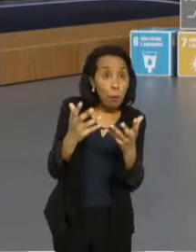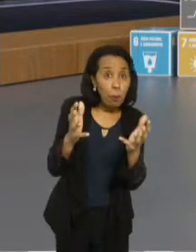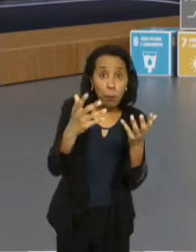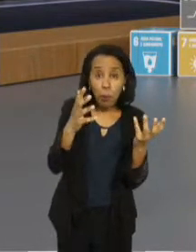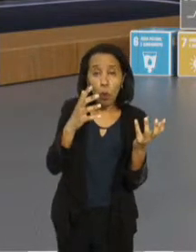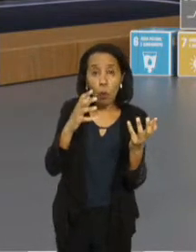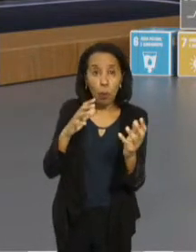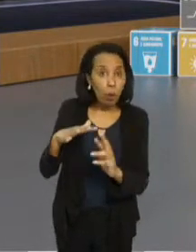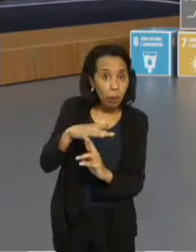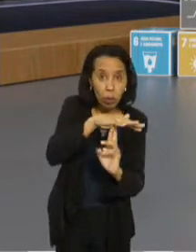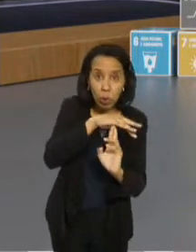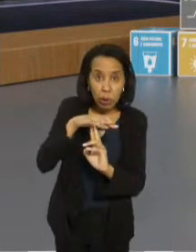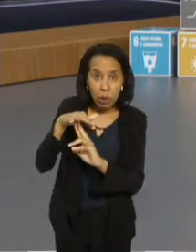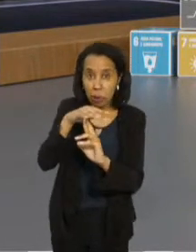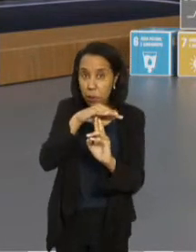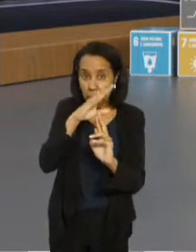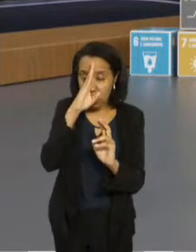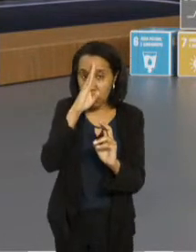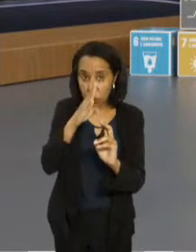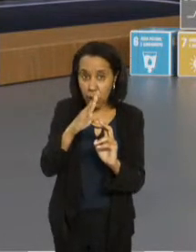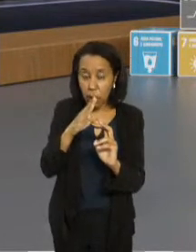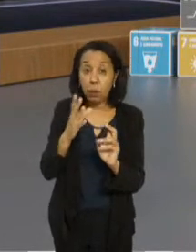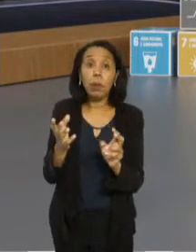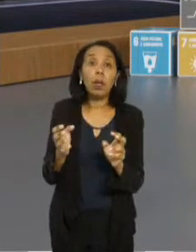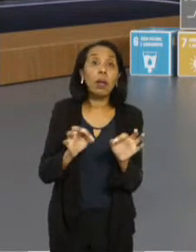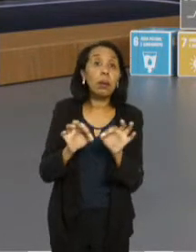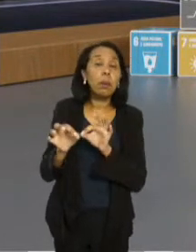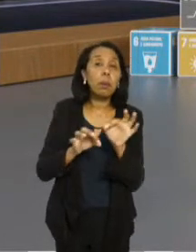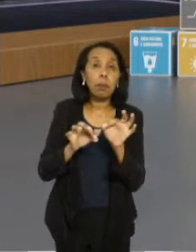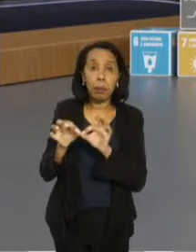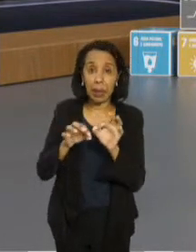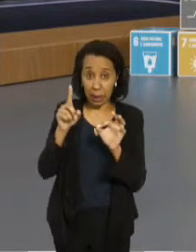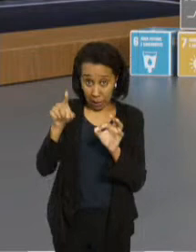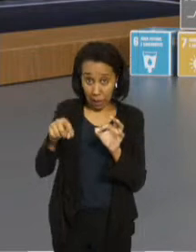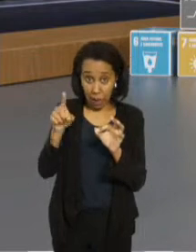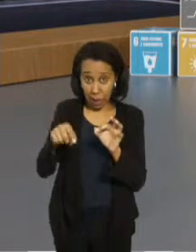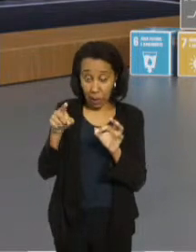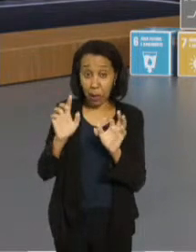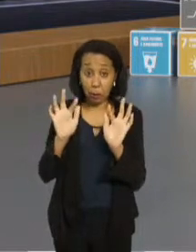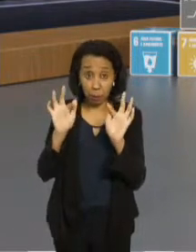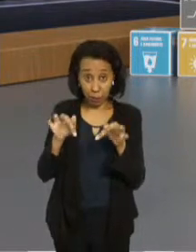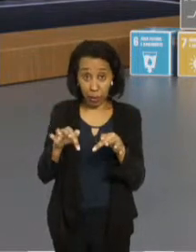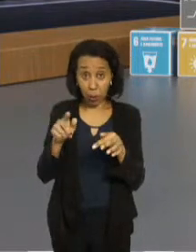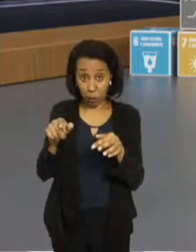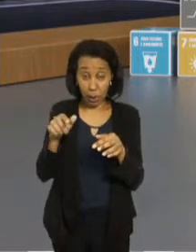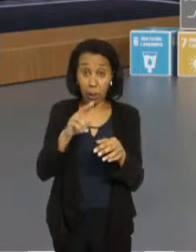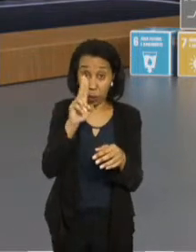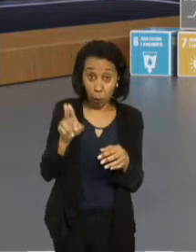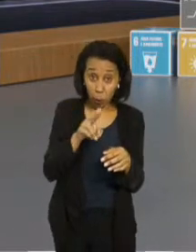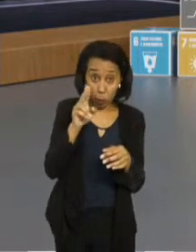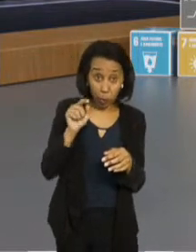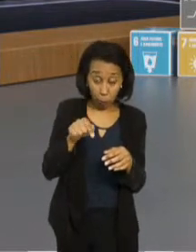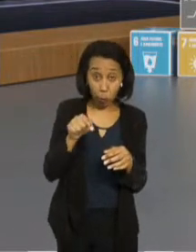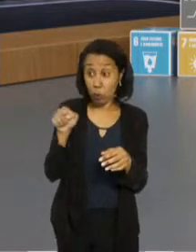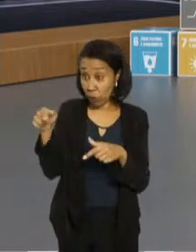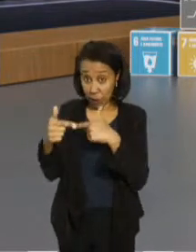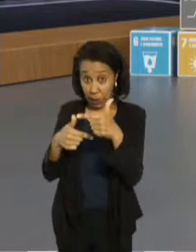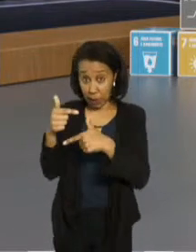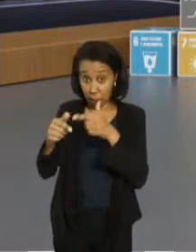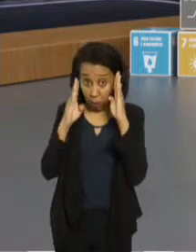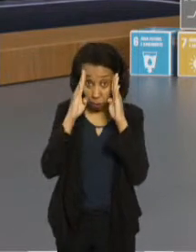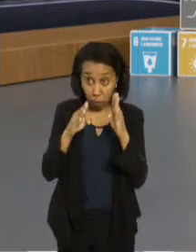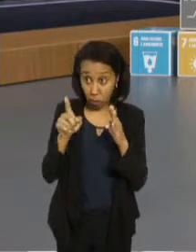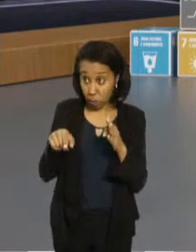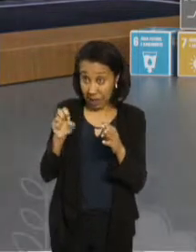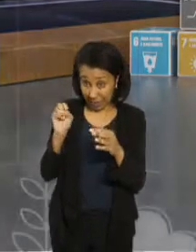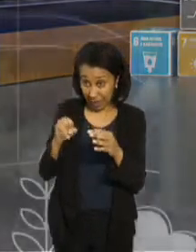de atuação direta para promover a inserção justamente desse ator final, que é o cliente, o usuário. Vocês trabalham nessa